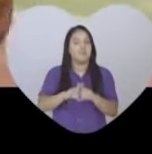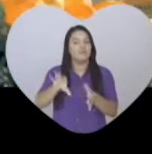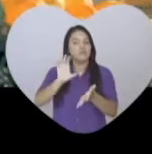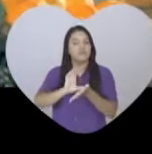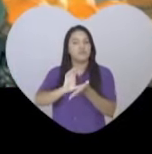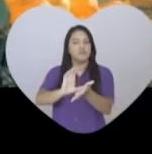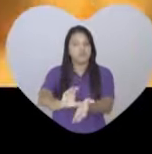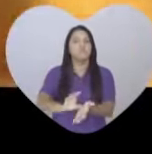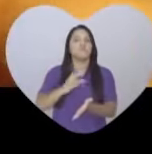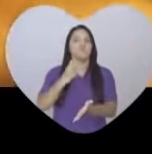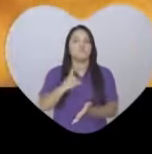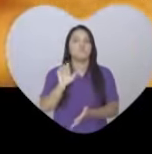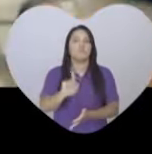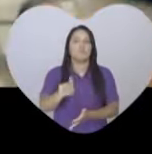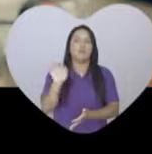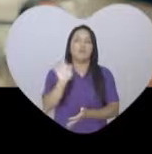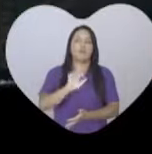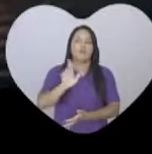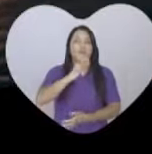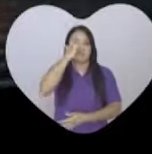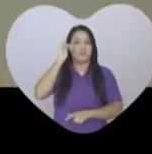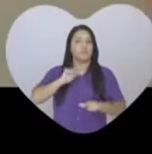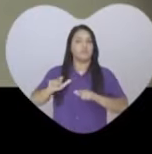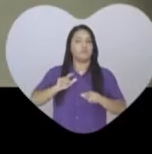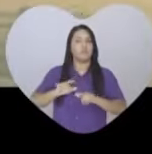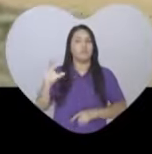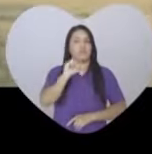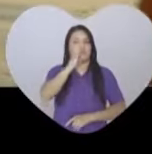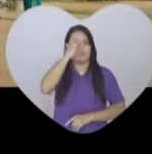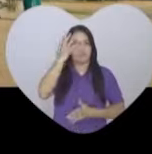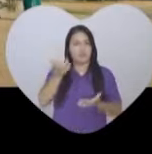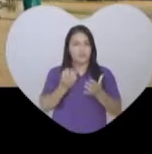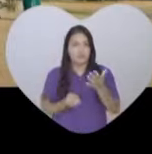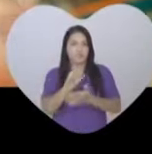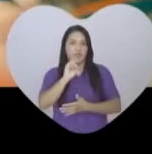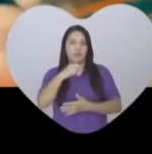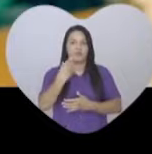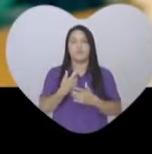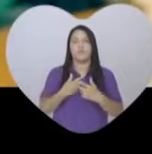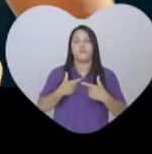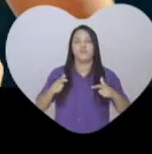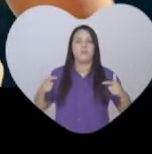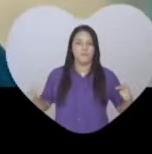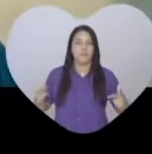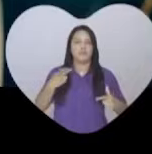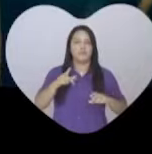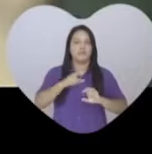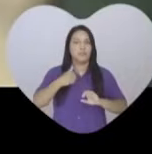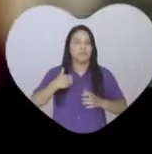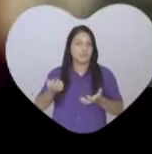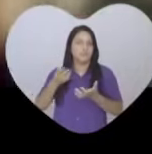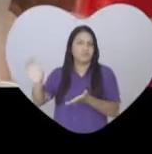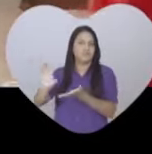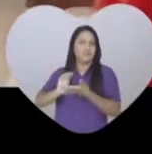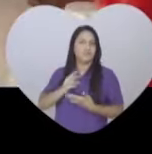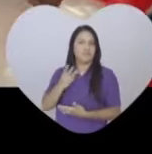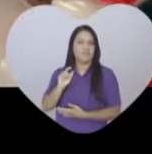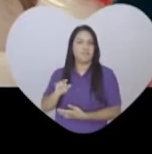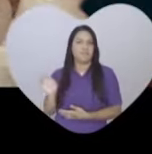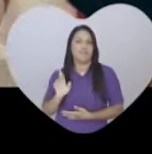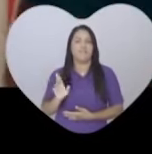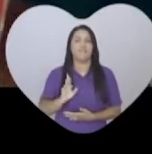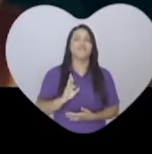também o crédito do trabalhador. R$3.000 na mão, rápido e fácil, para quem quer abrir ou ampliar seu negócio. Eu